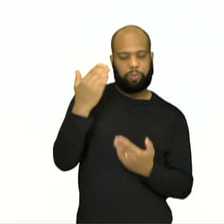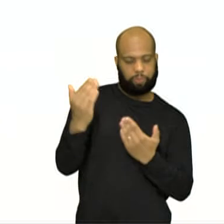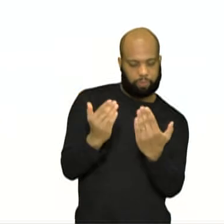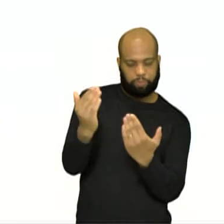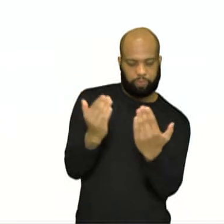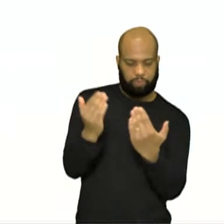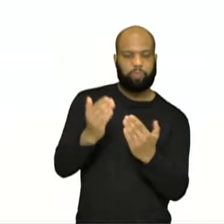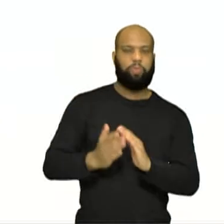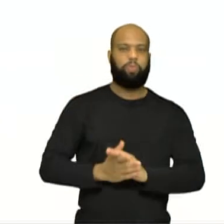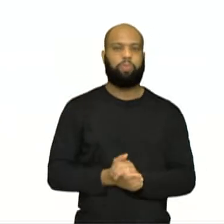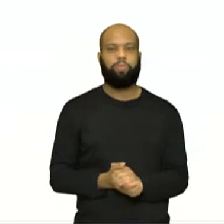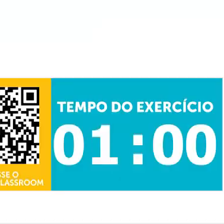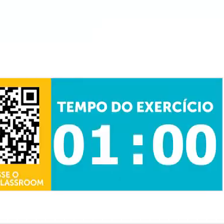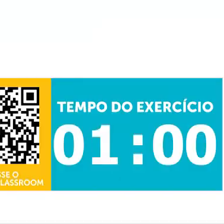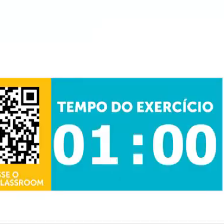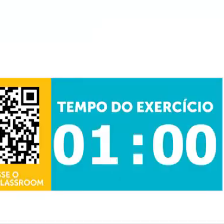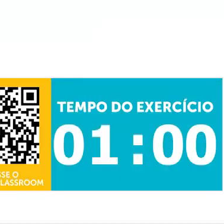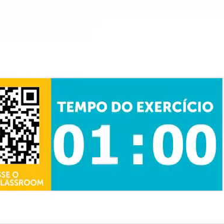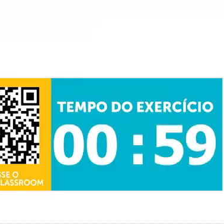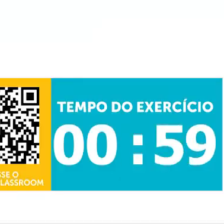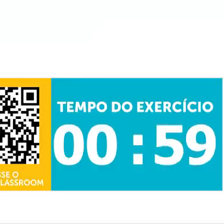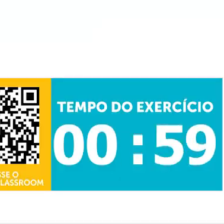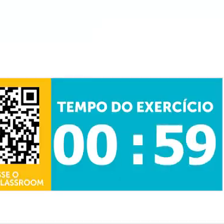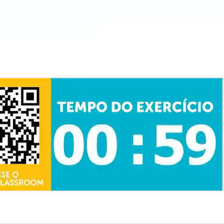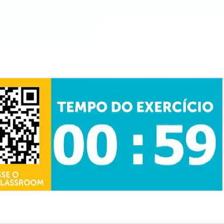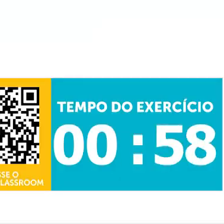qual é a resposta correta.